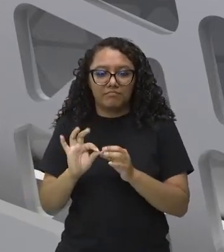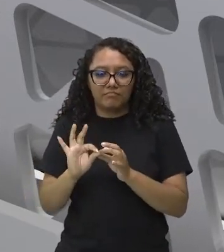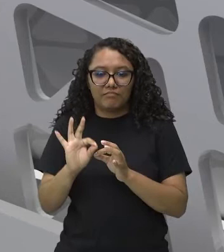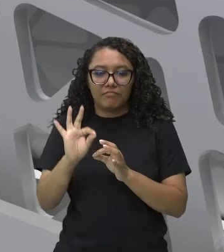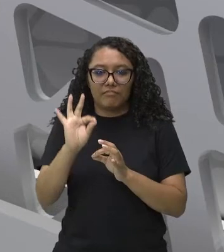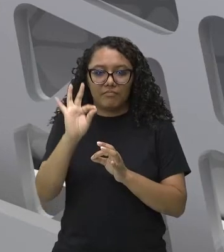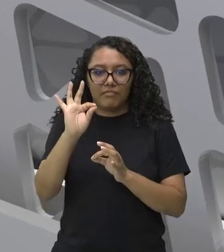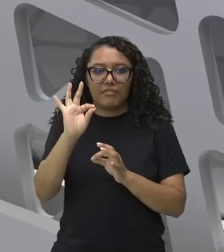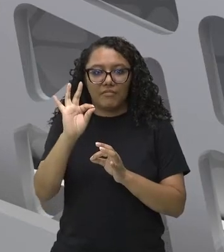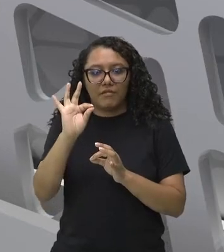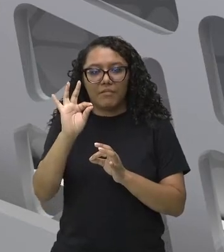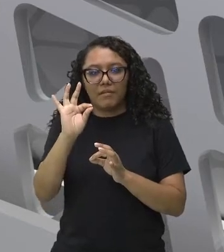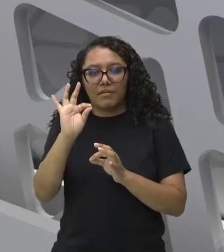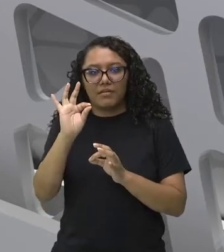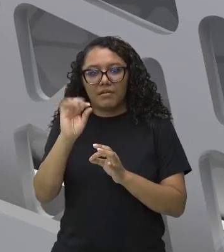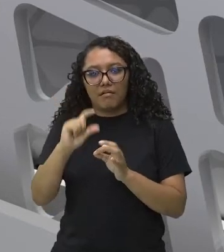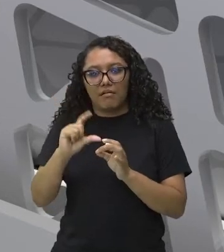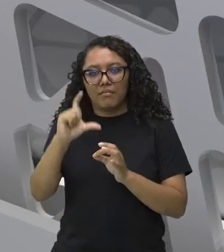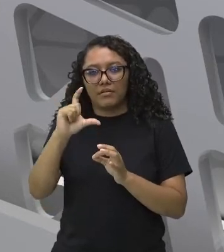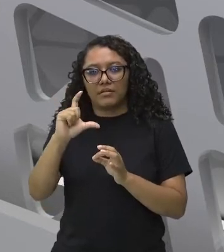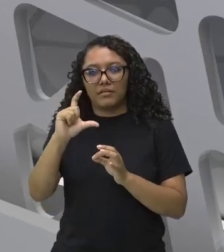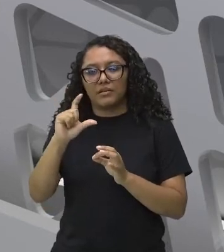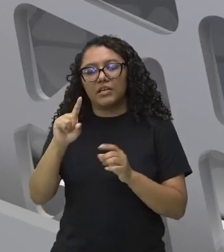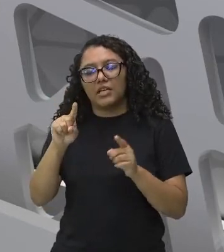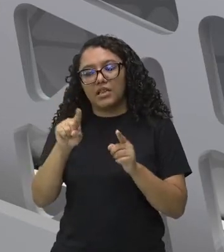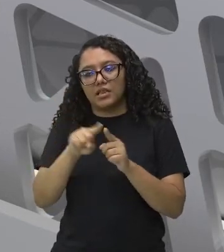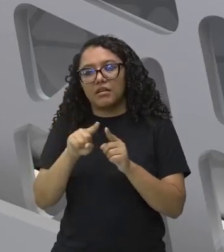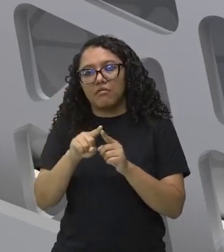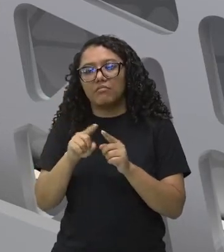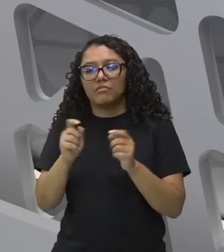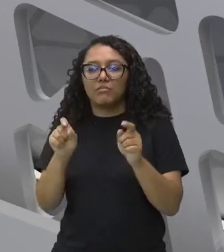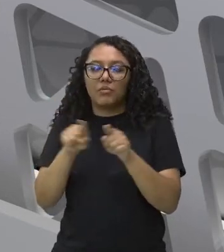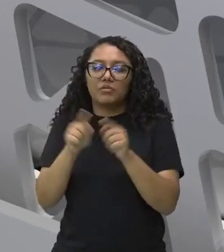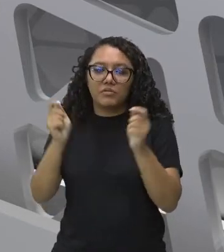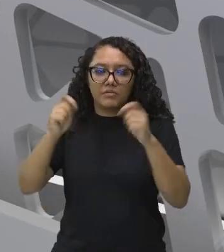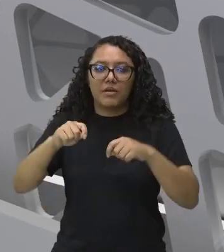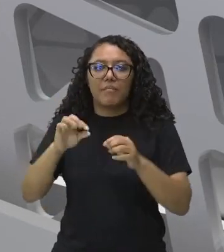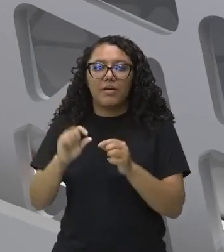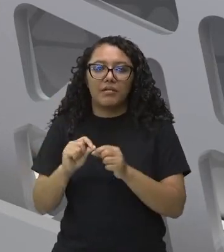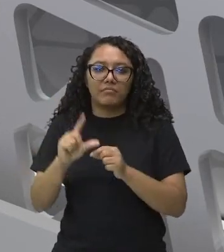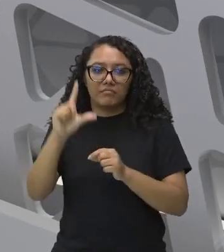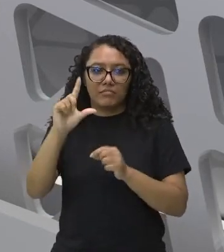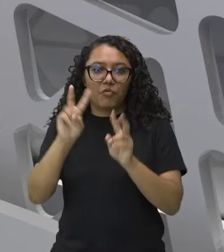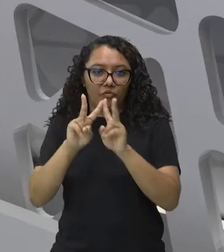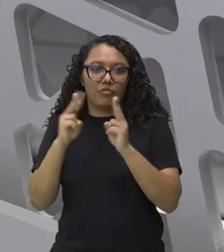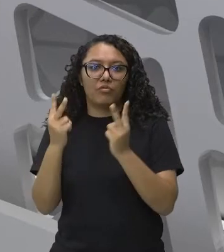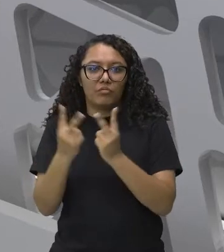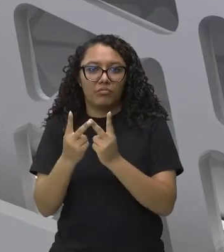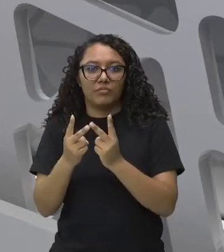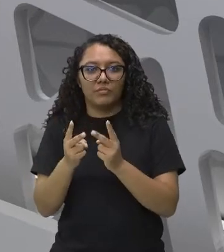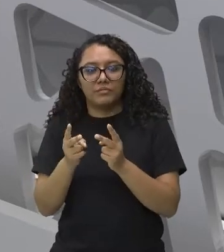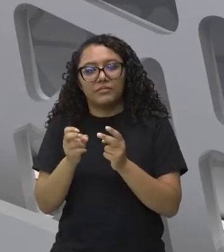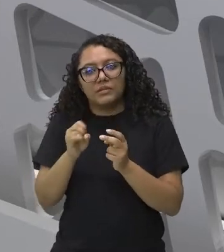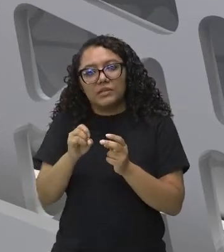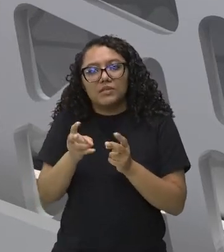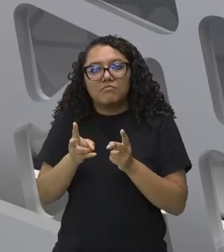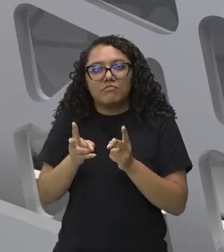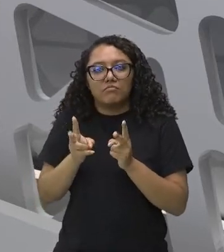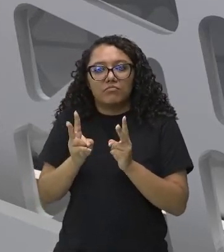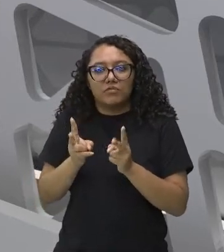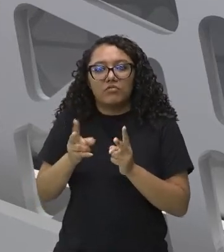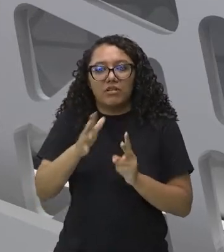cilindro, evidentemente, eu aumento a sua capacidade, tá? Isso é, se eu mantiver a área da